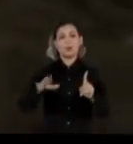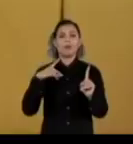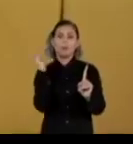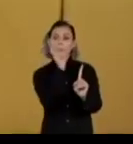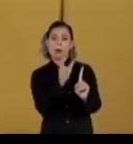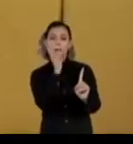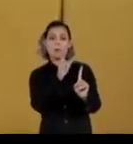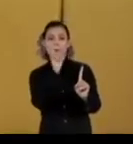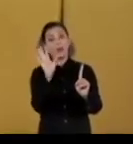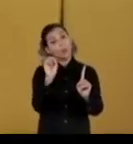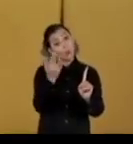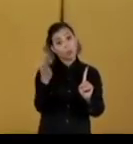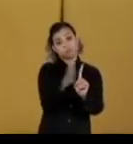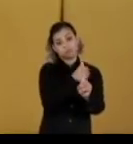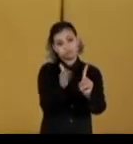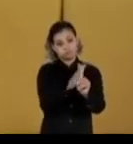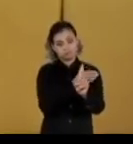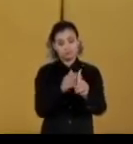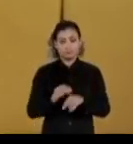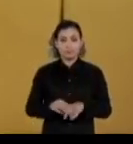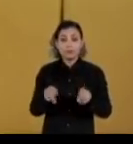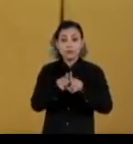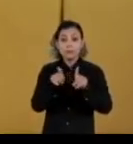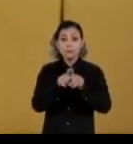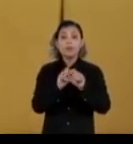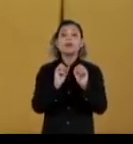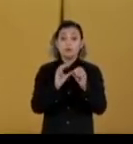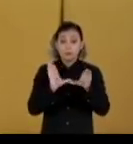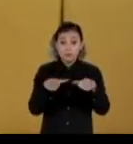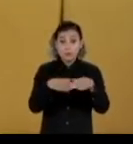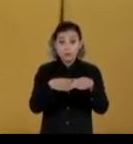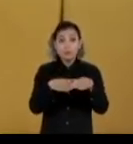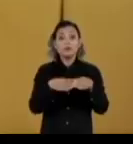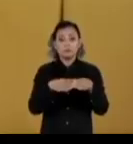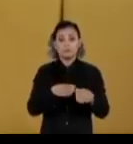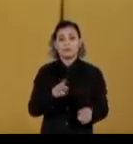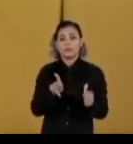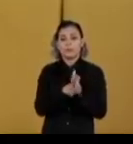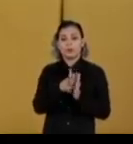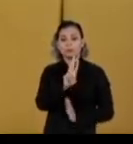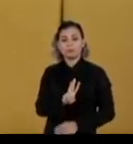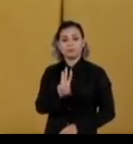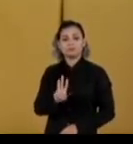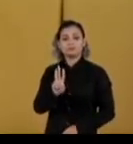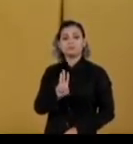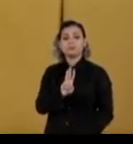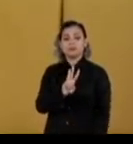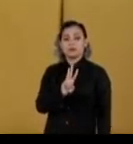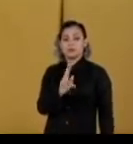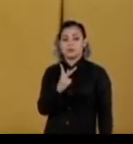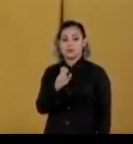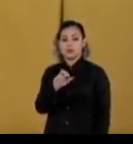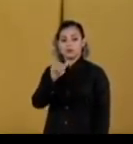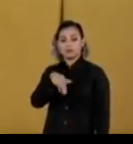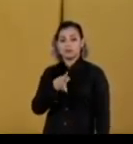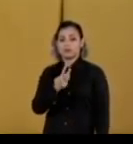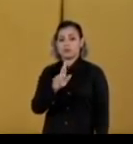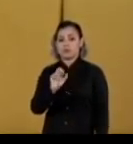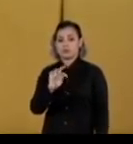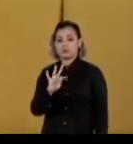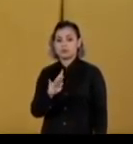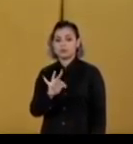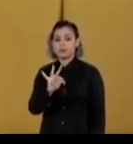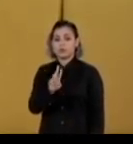verbal. Relatório da organização internacional Human Rights Watch conclui que impunidade, redução